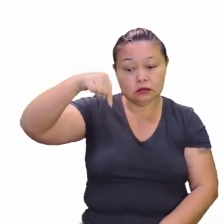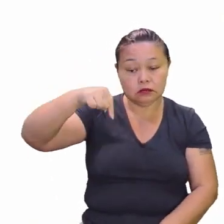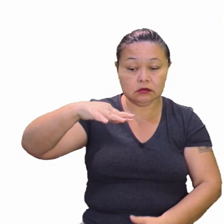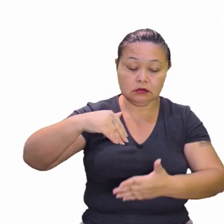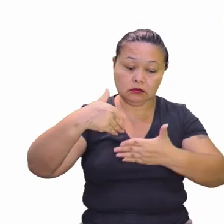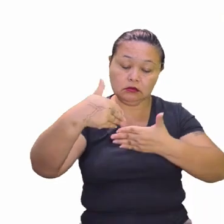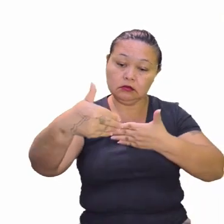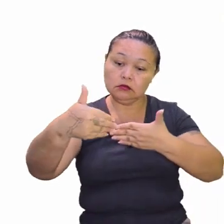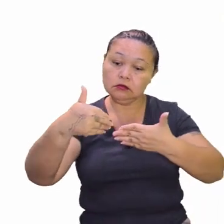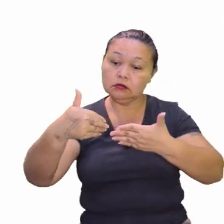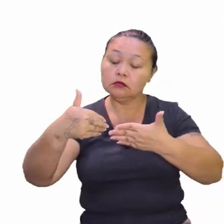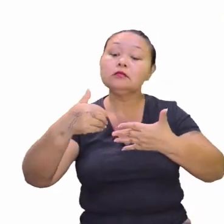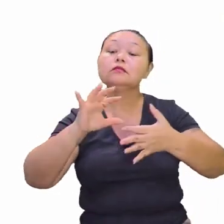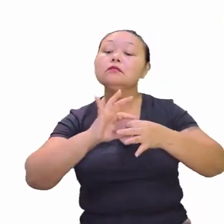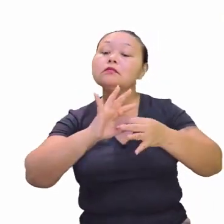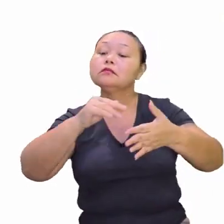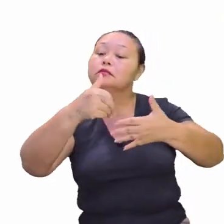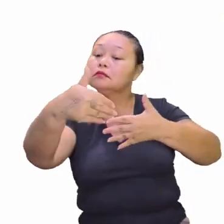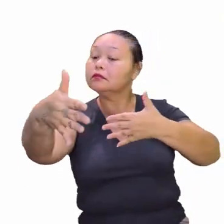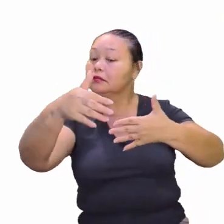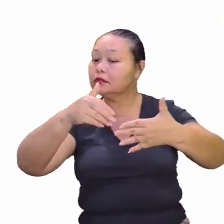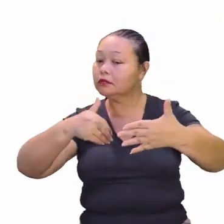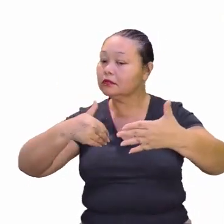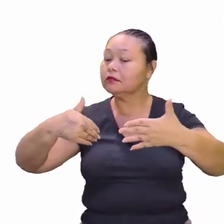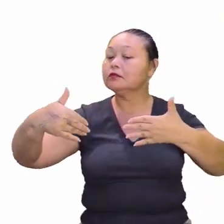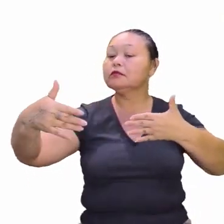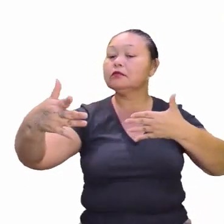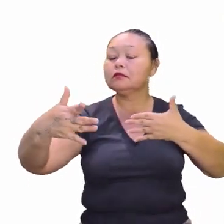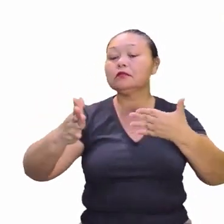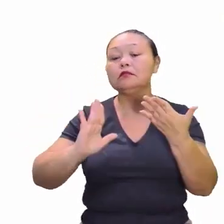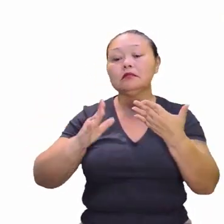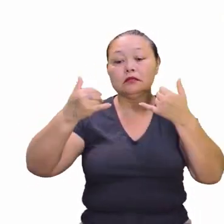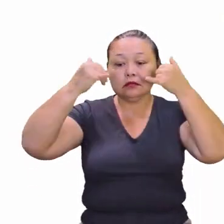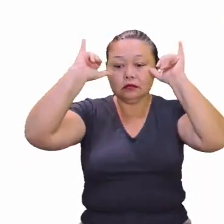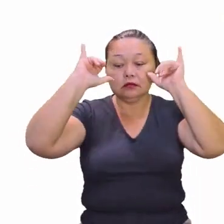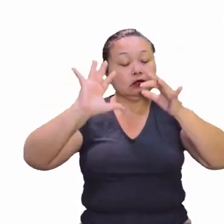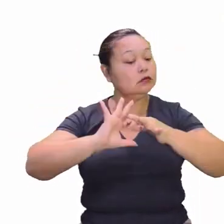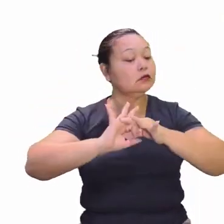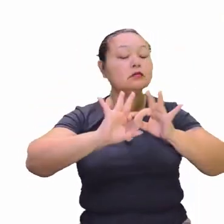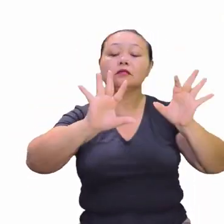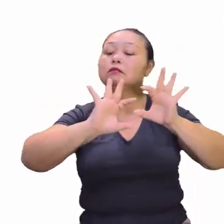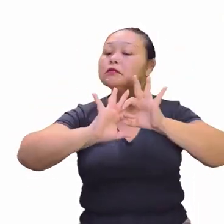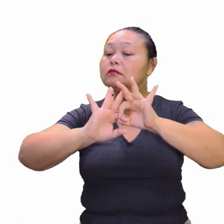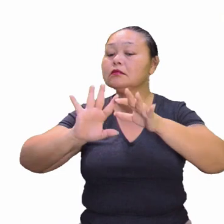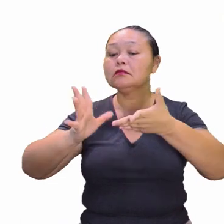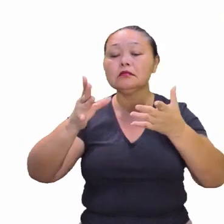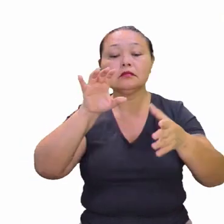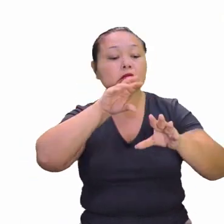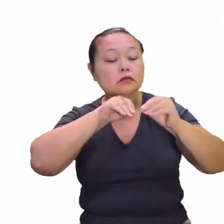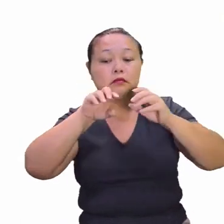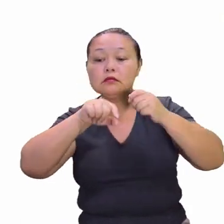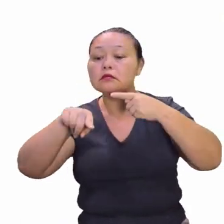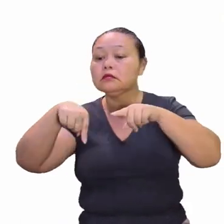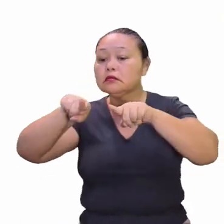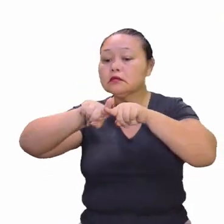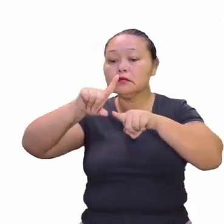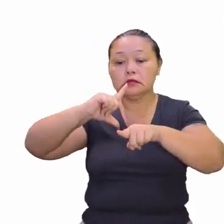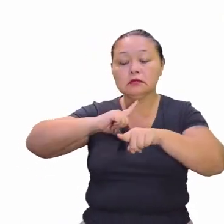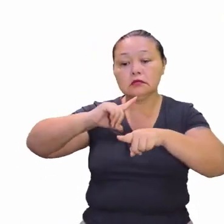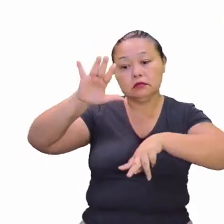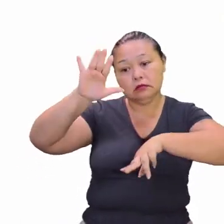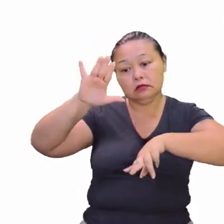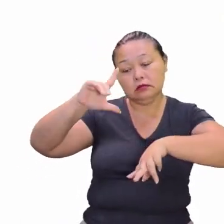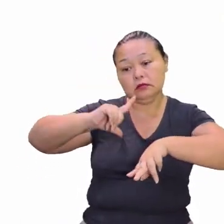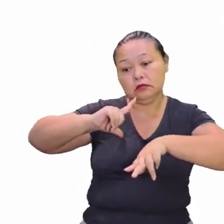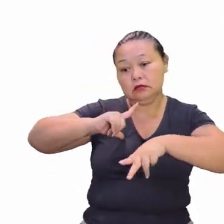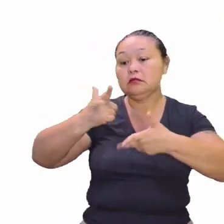no sistema extensivo, que é a produção do gado solto ali no pasto, se alimentando do pasto. É lógico que tem